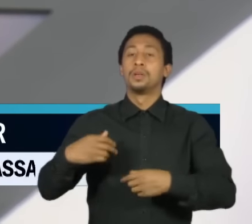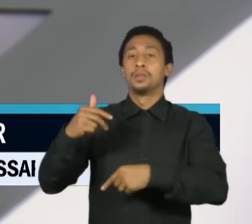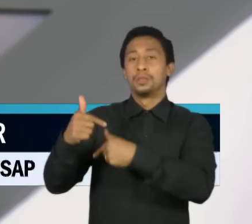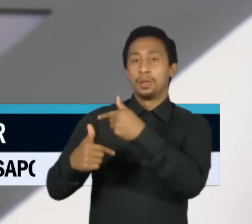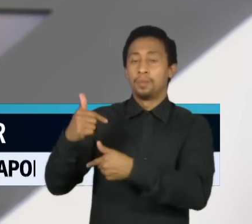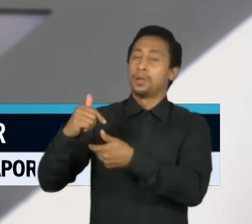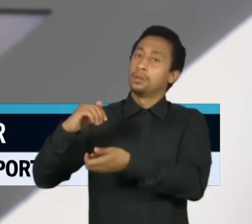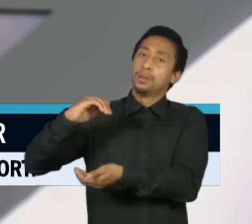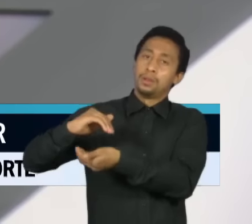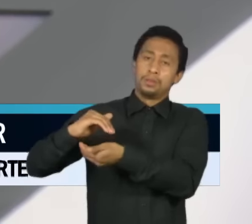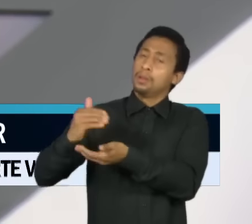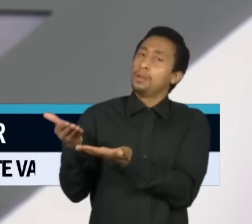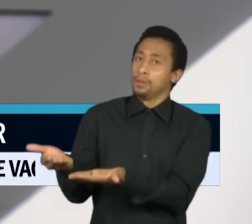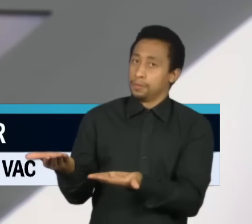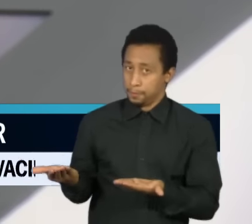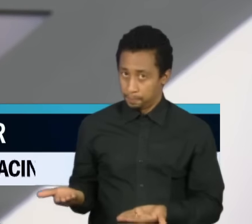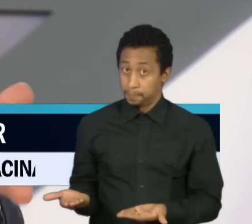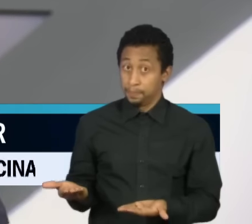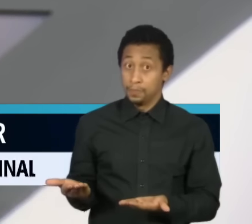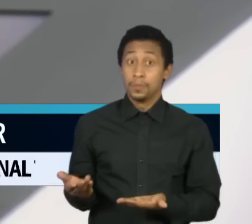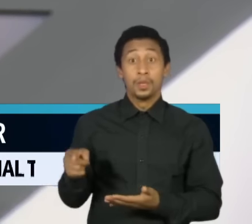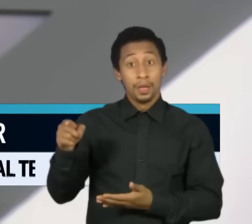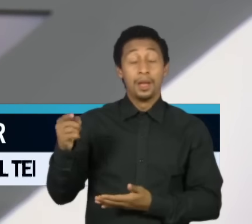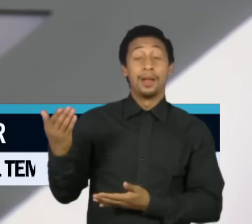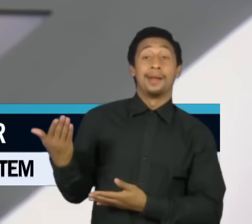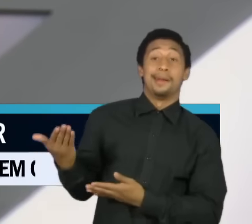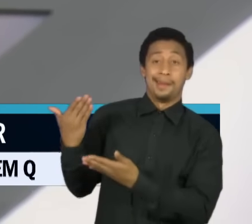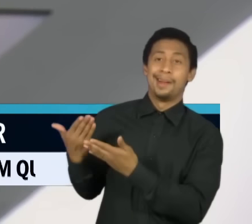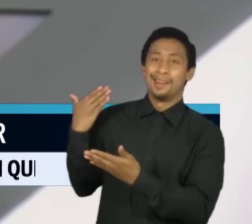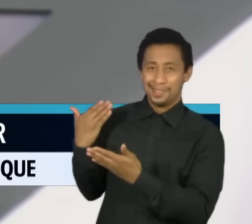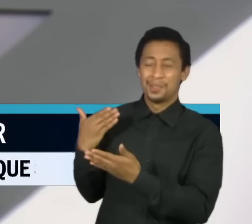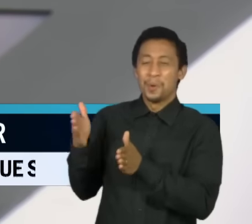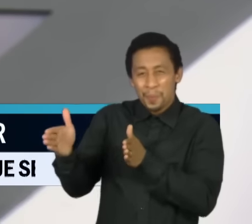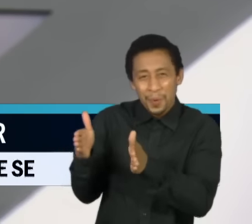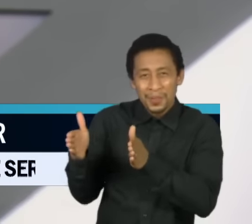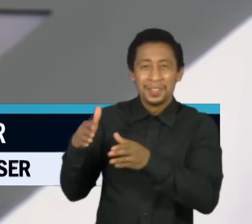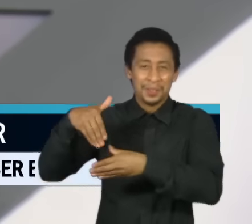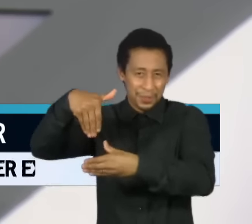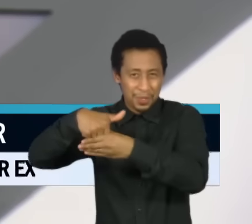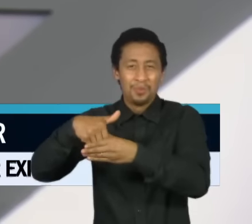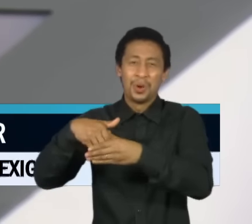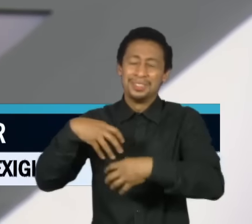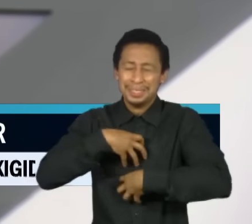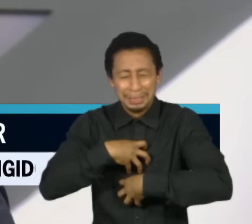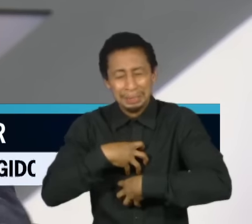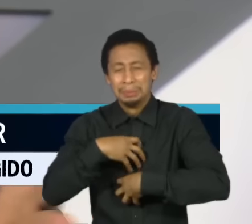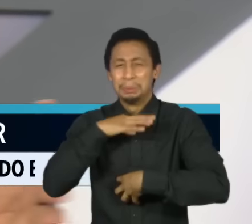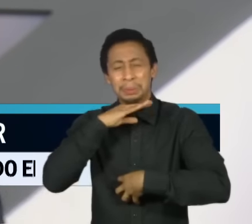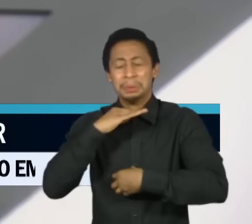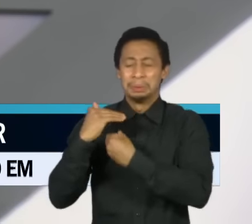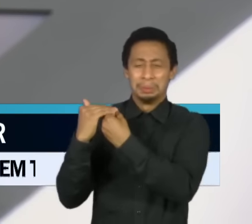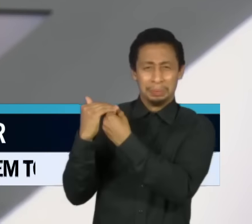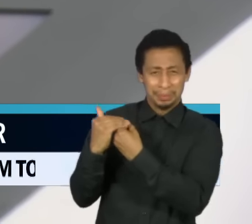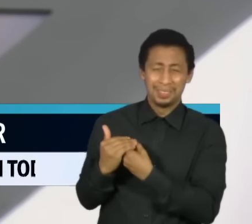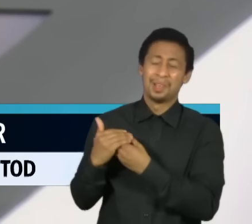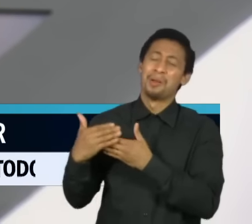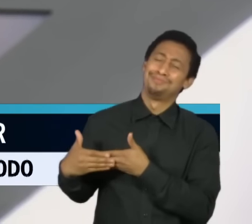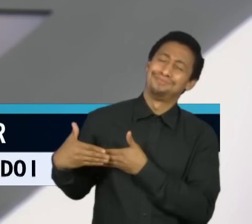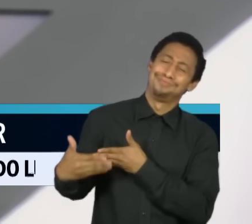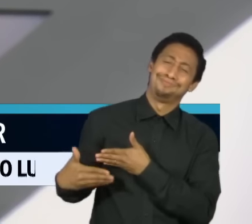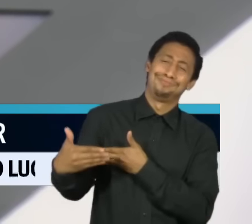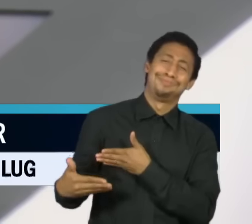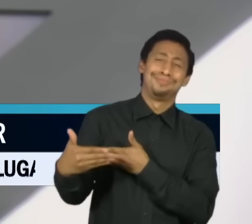Tribunal Federal. Ele foi muito machucado nessa trajetória, né? Foi muito desconstituído, o processo demorou quase